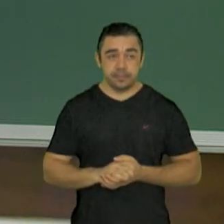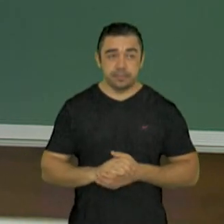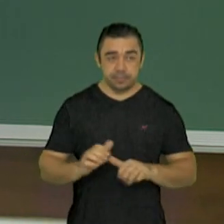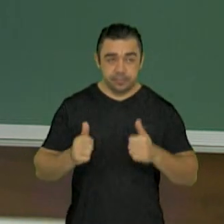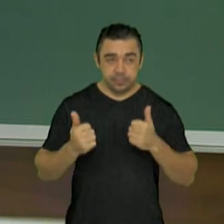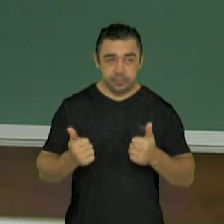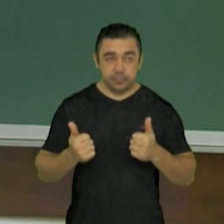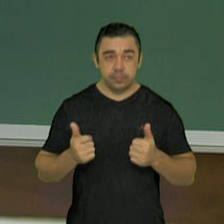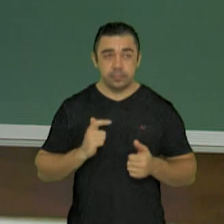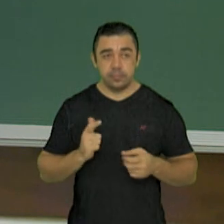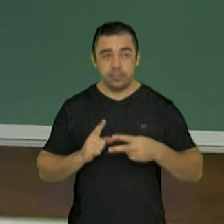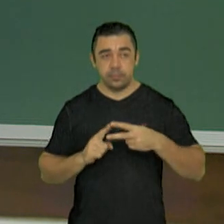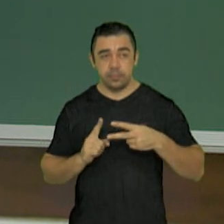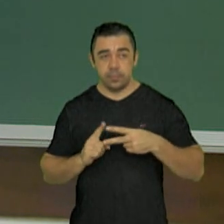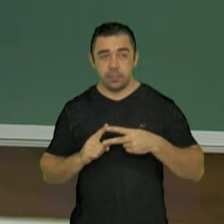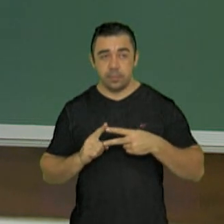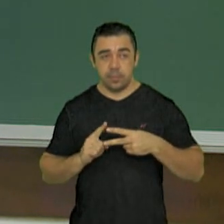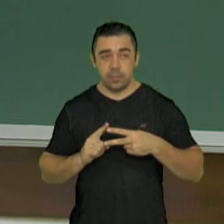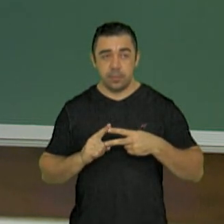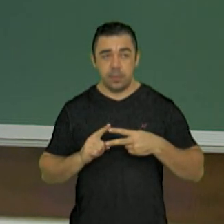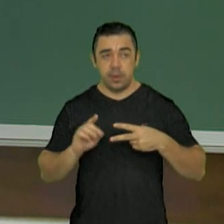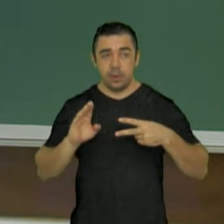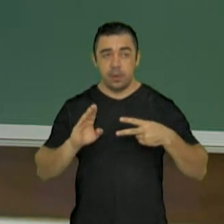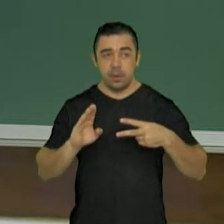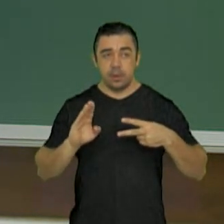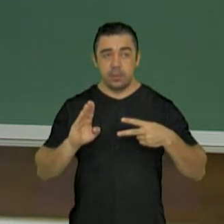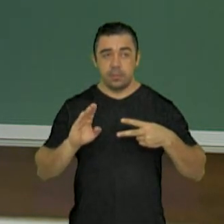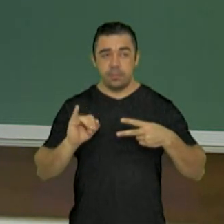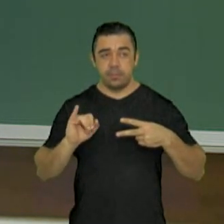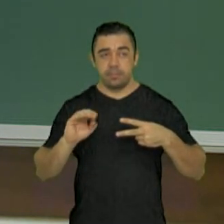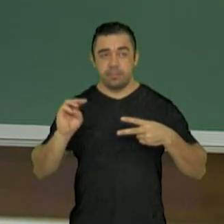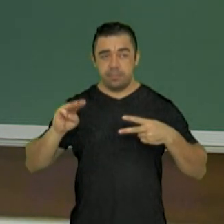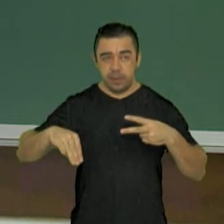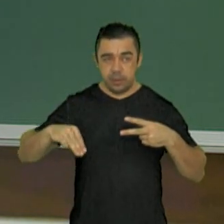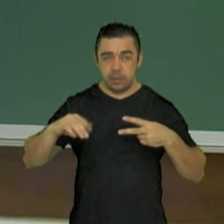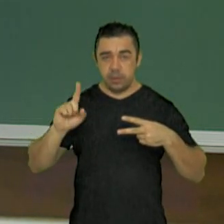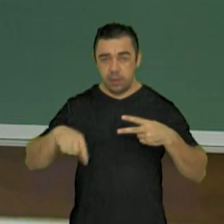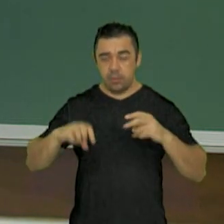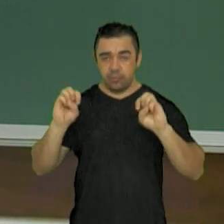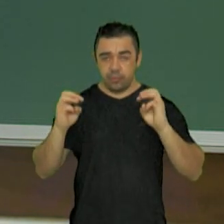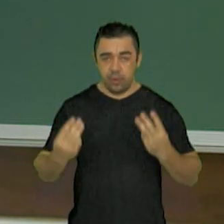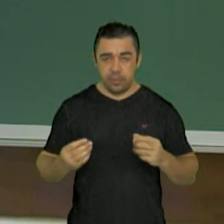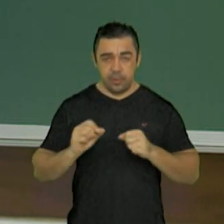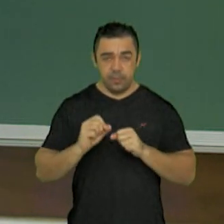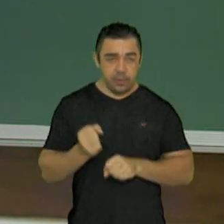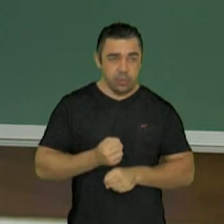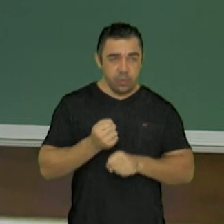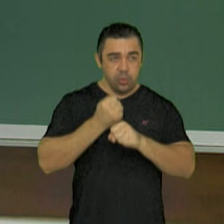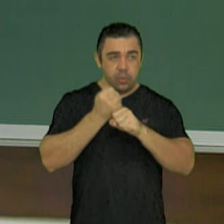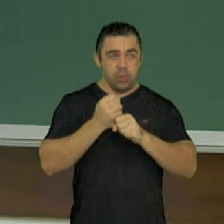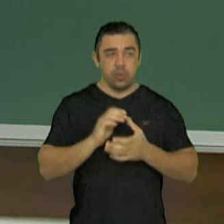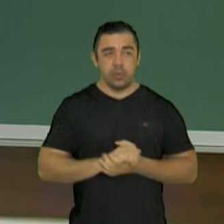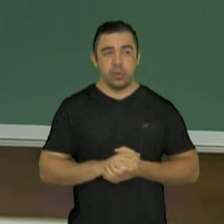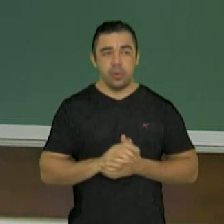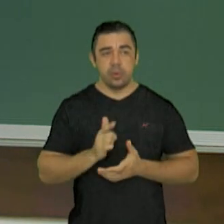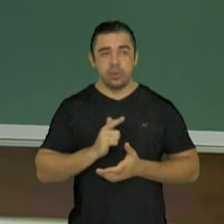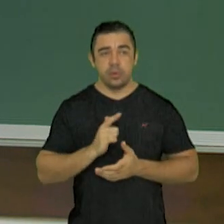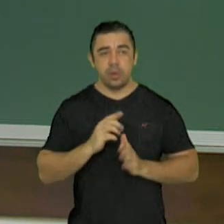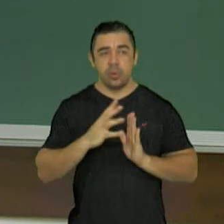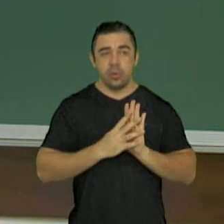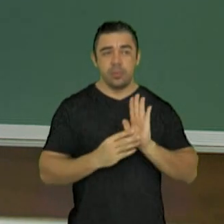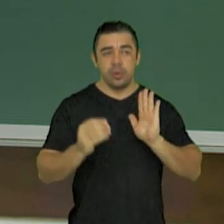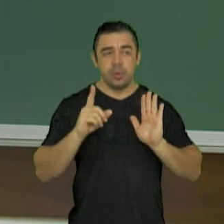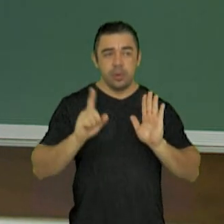Beleza? Então tem esses dois aqui, tem o Building Information Modeling, que é a informação de modelo de construção, e o modelo